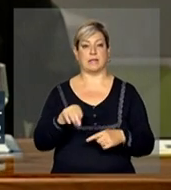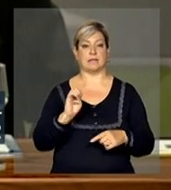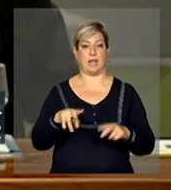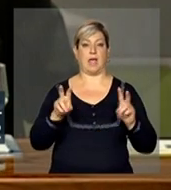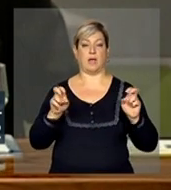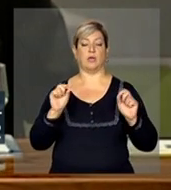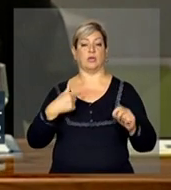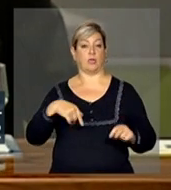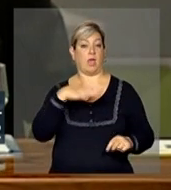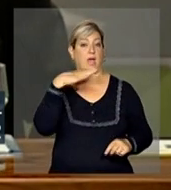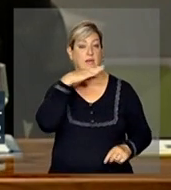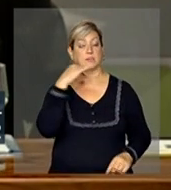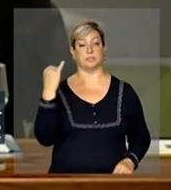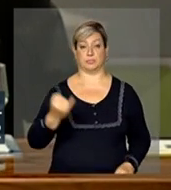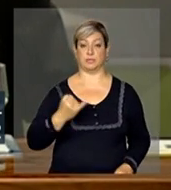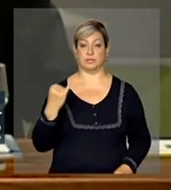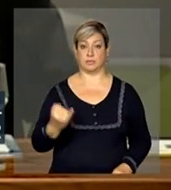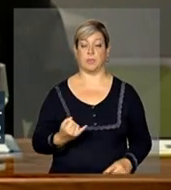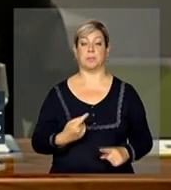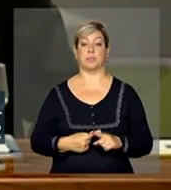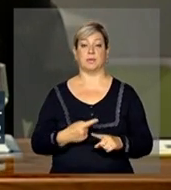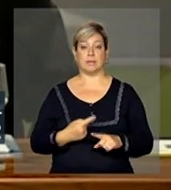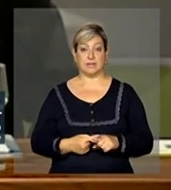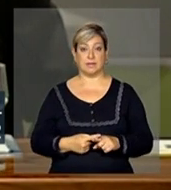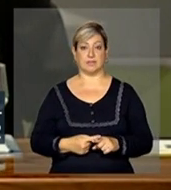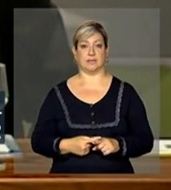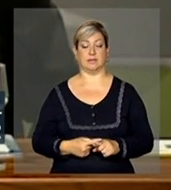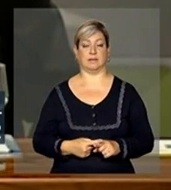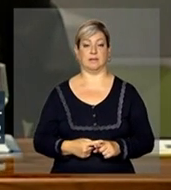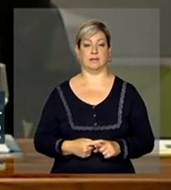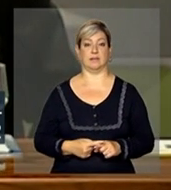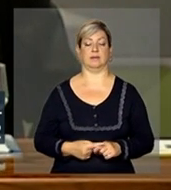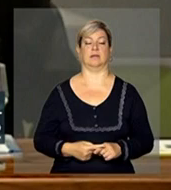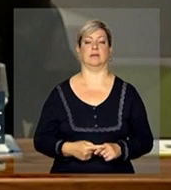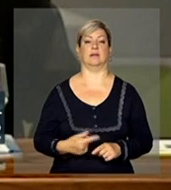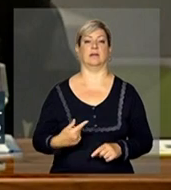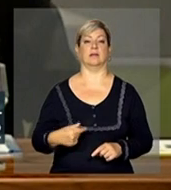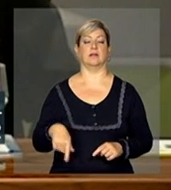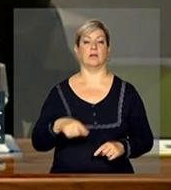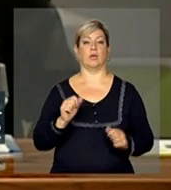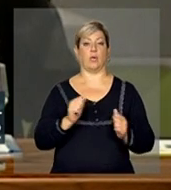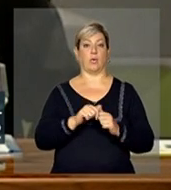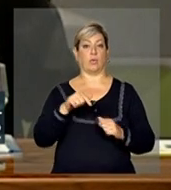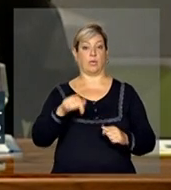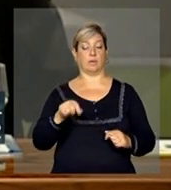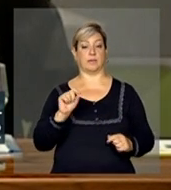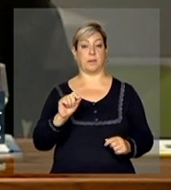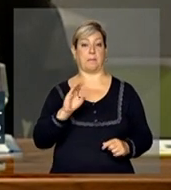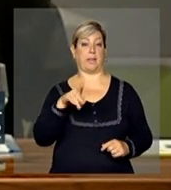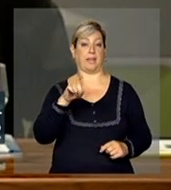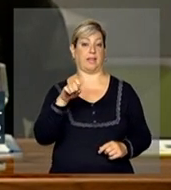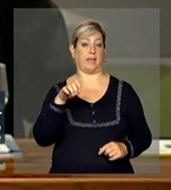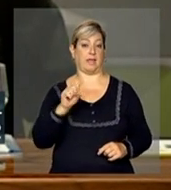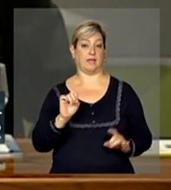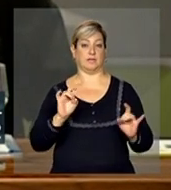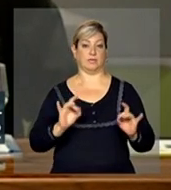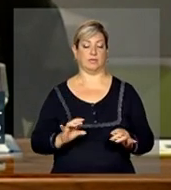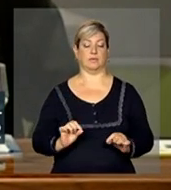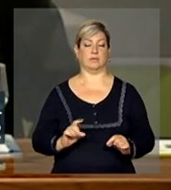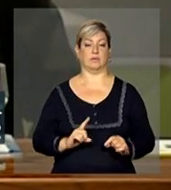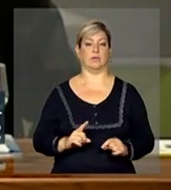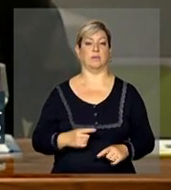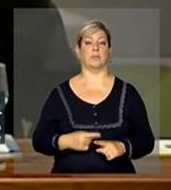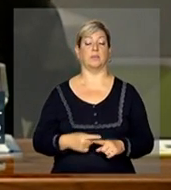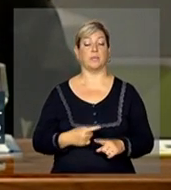nós consideramos importante. Por que não através necessariamente do BNDES?